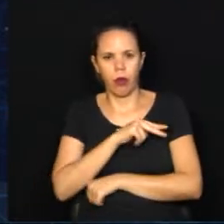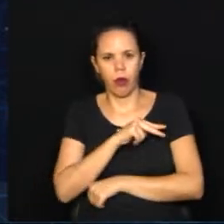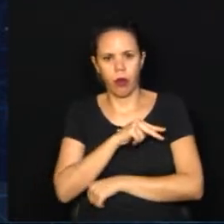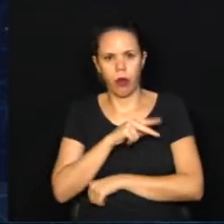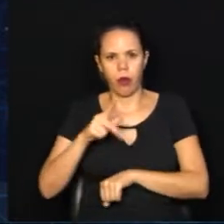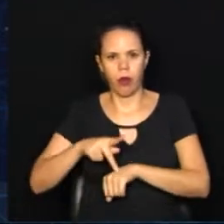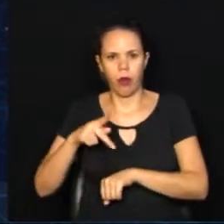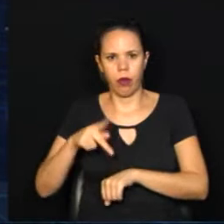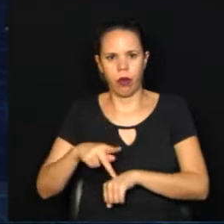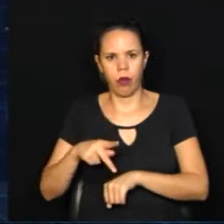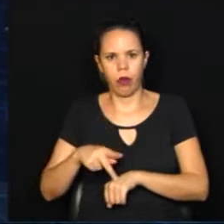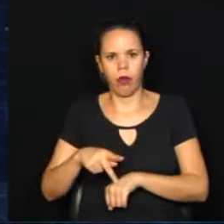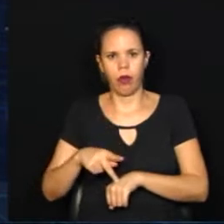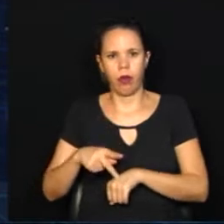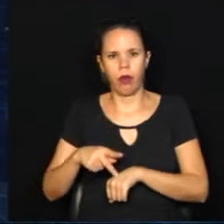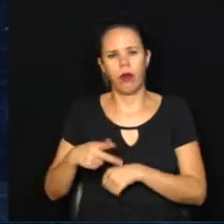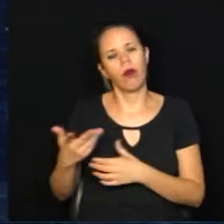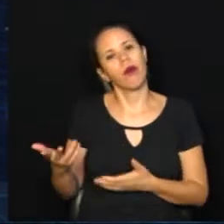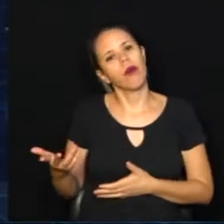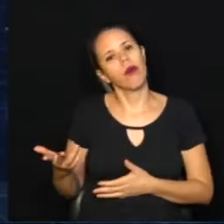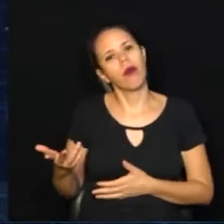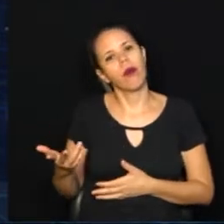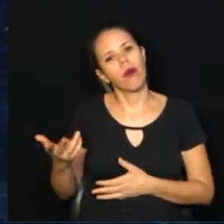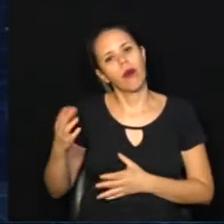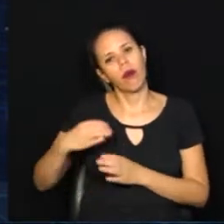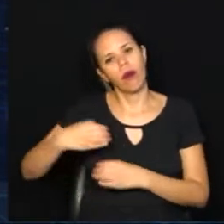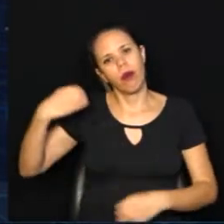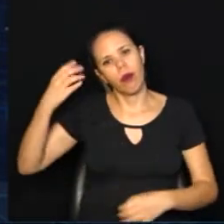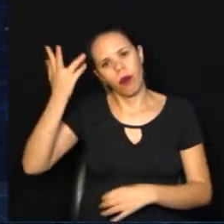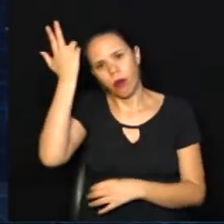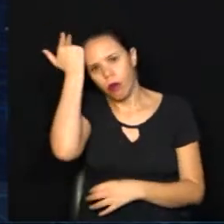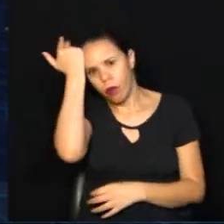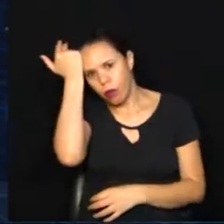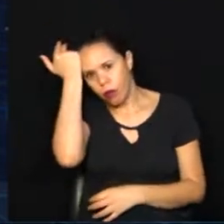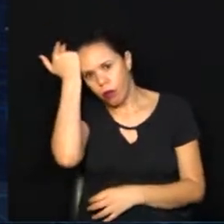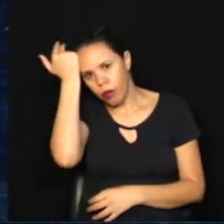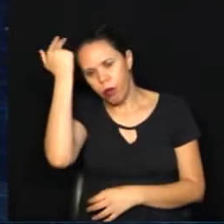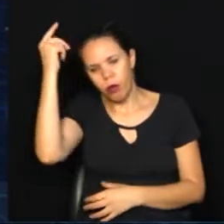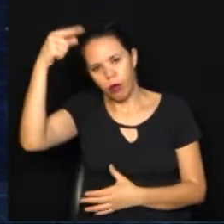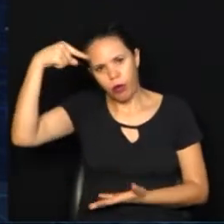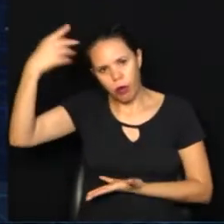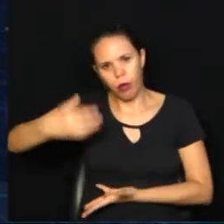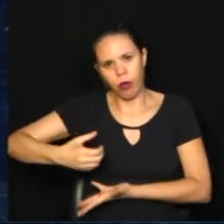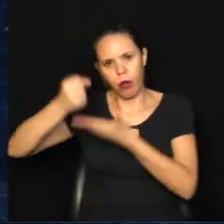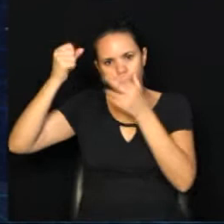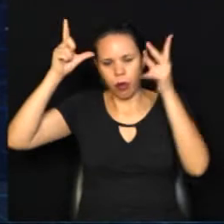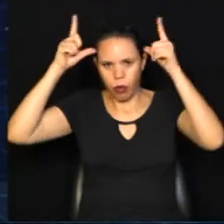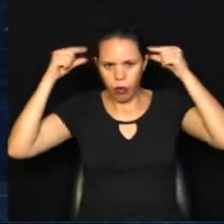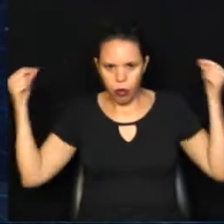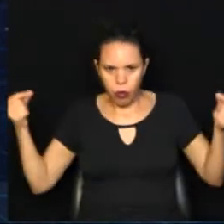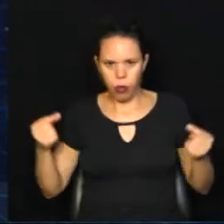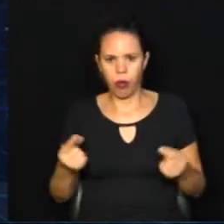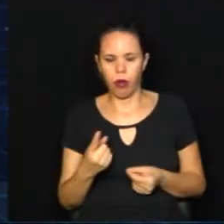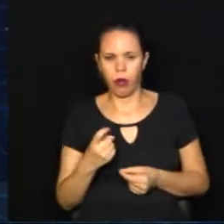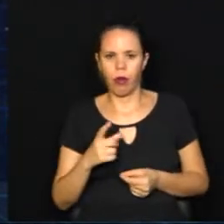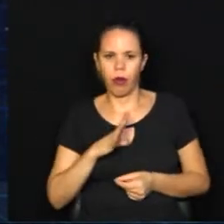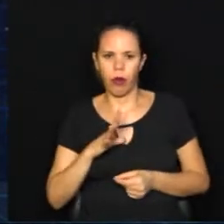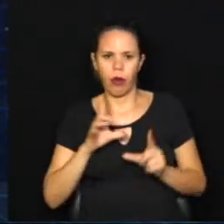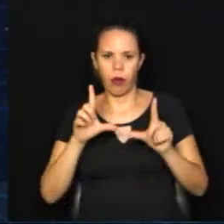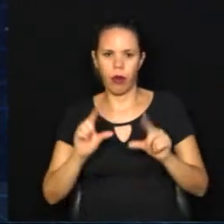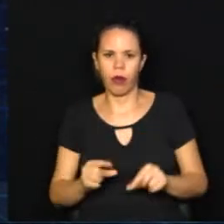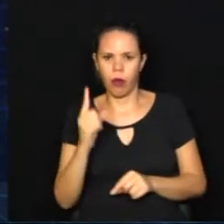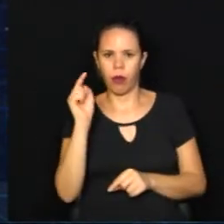Nova Odessa, Arthur Nogueira, Pedreira, Engenheiro Coelho, Santo Antônio de Posse, Olambra e o único município com